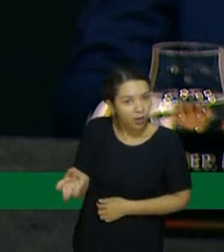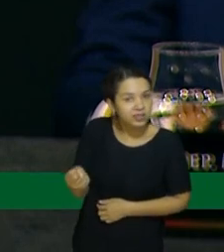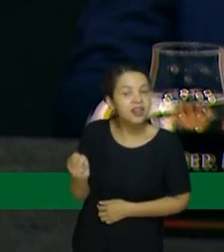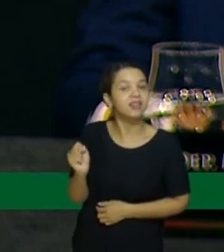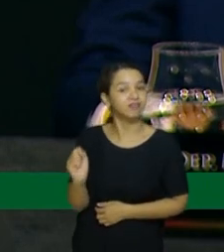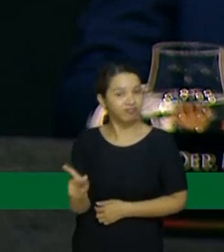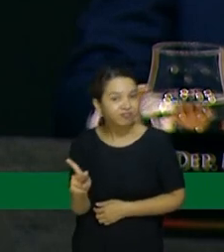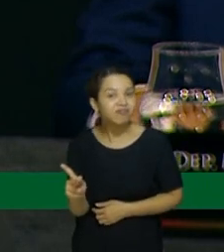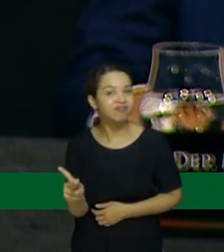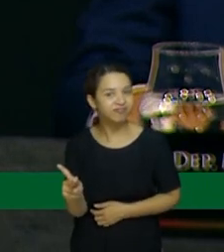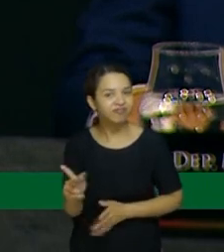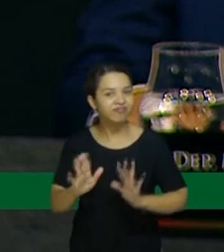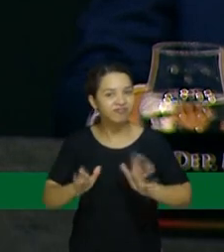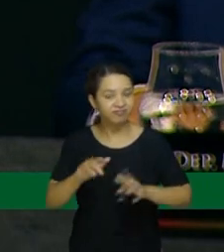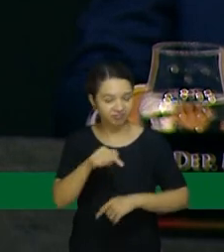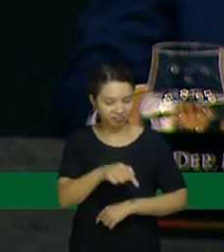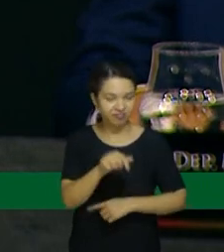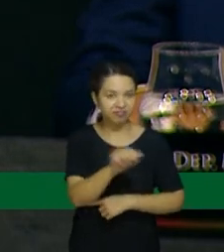pela